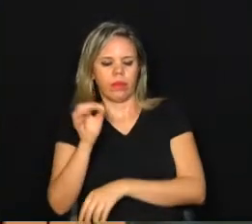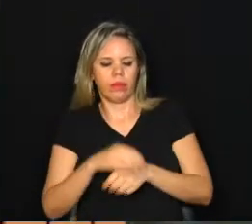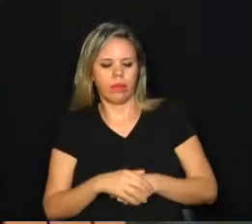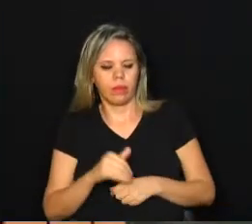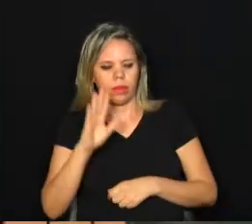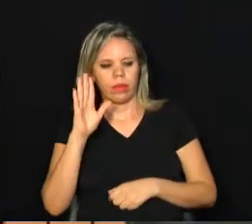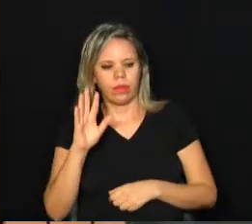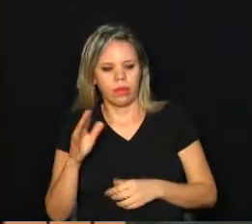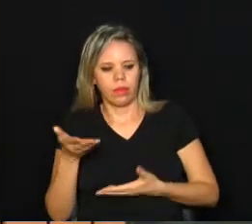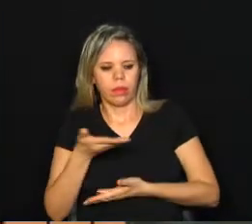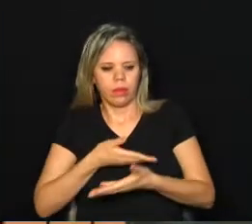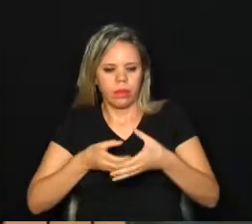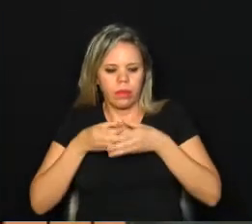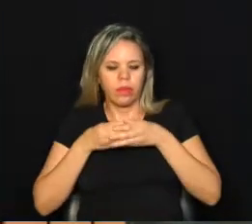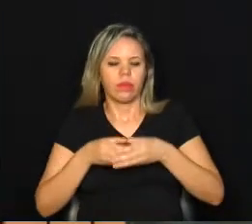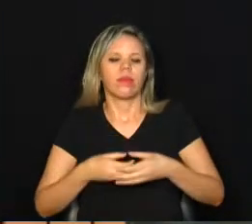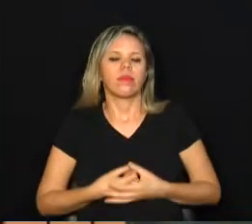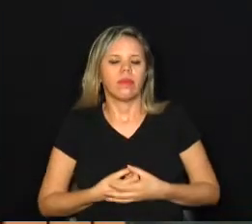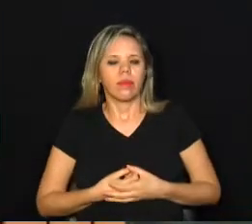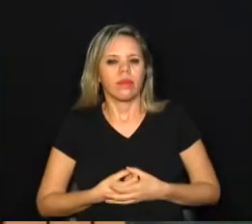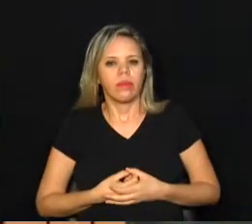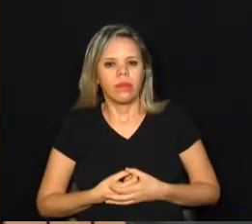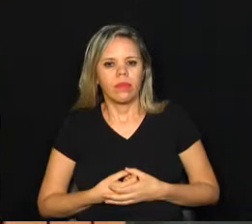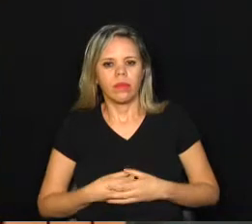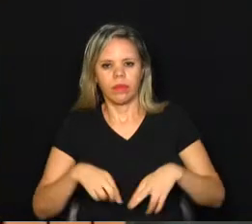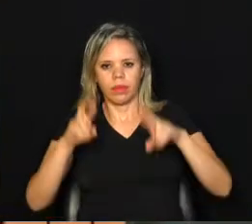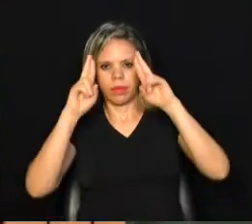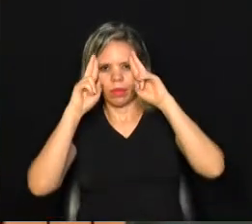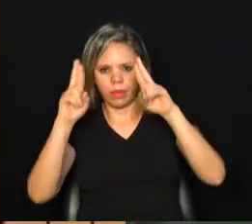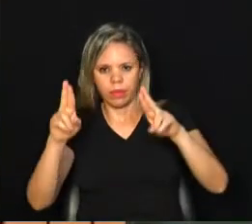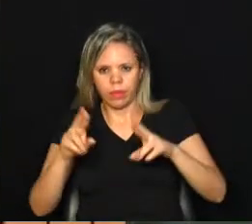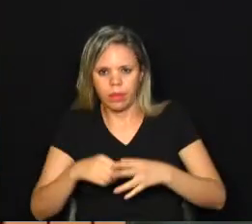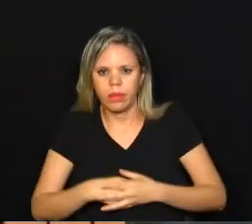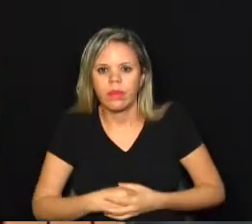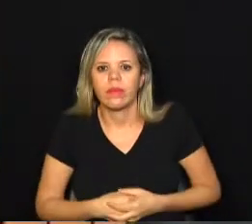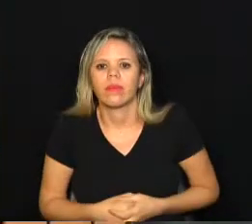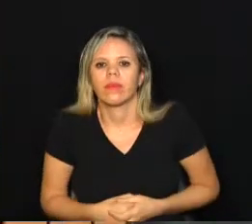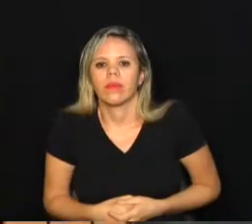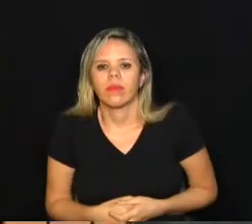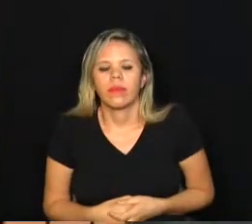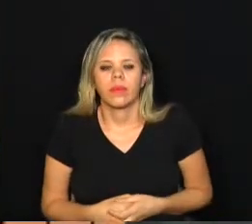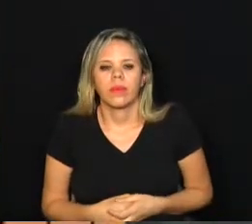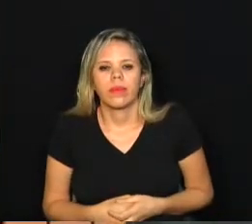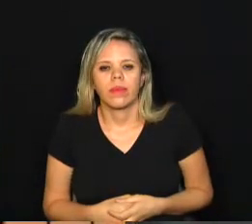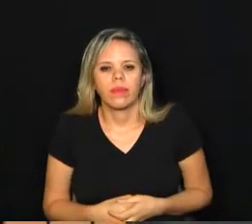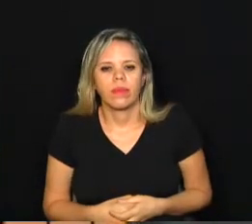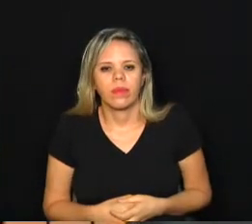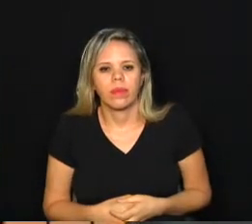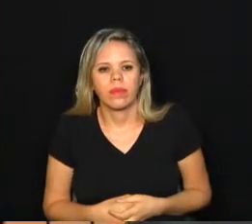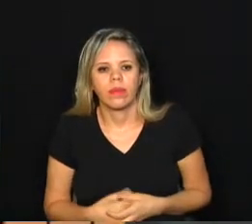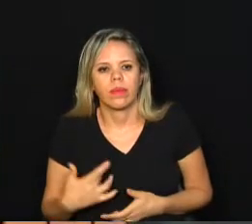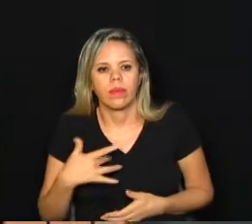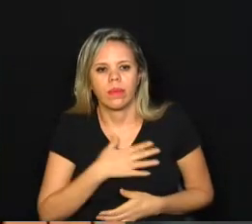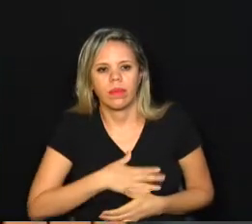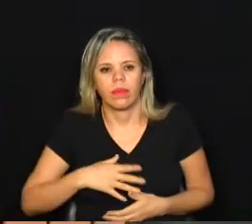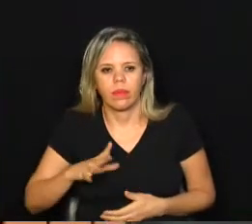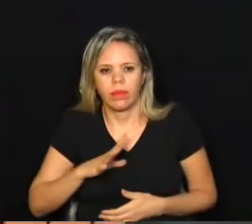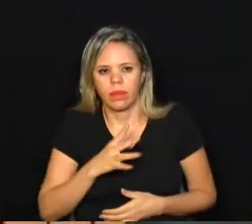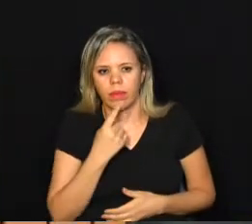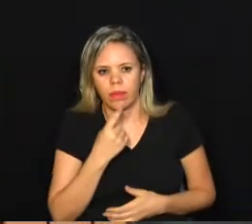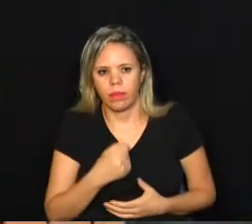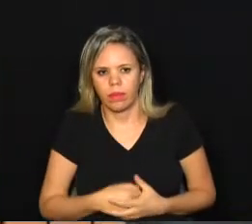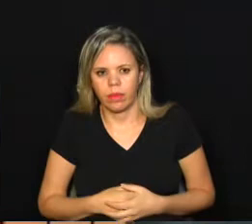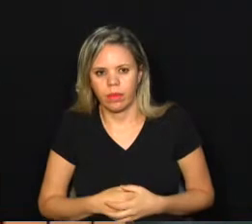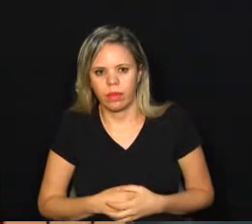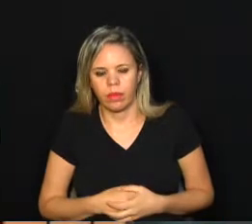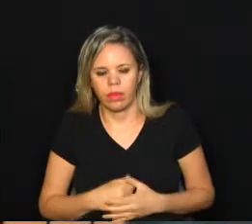mais harmônico, quanto mais respeitoso for, vai ser mais saudável para a cidade de Campinas